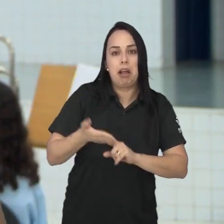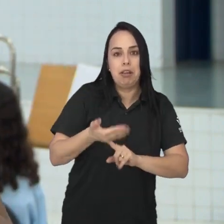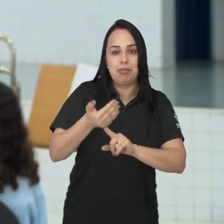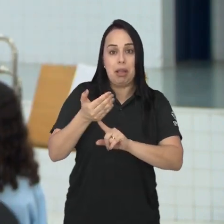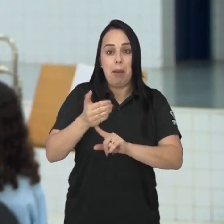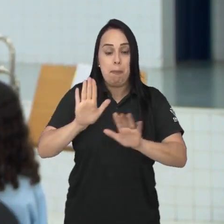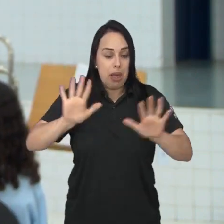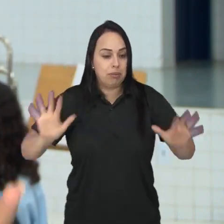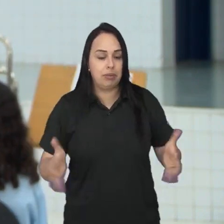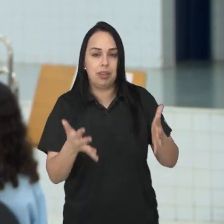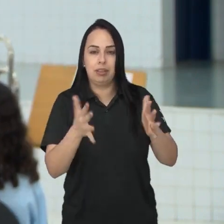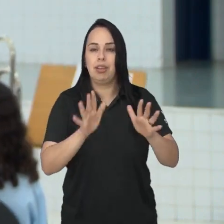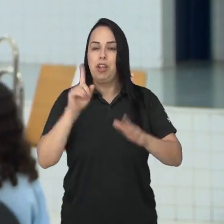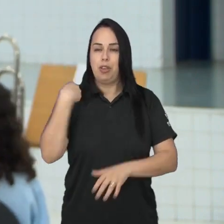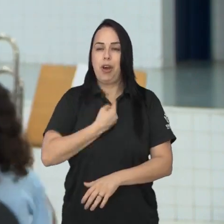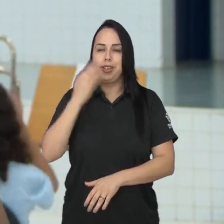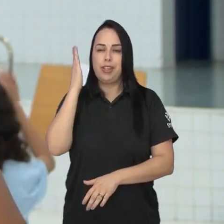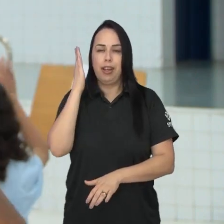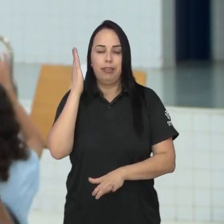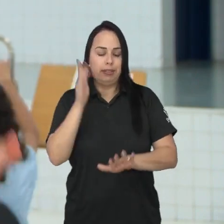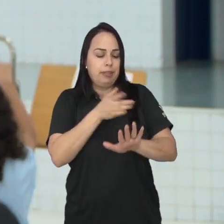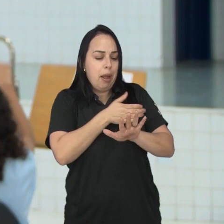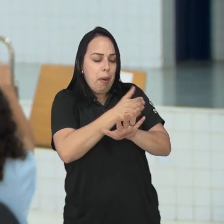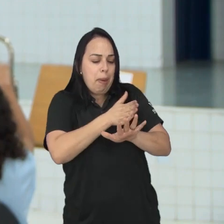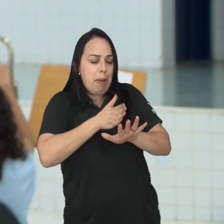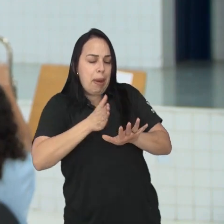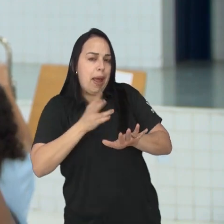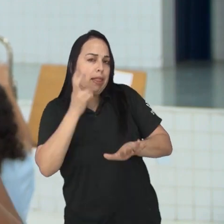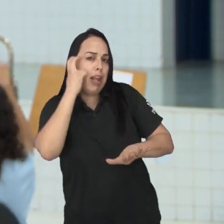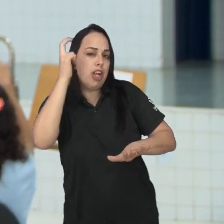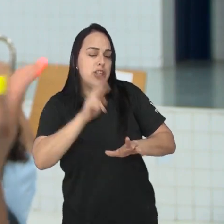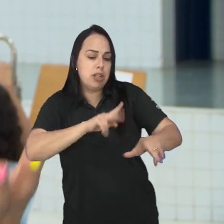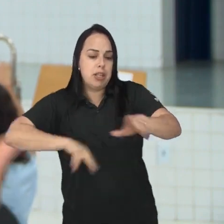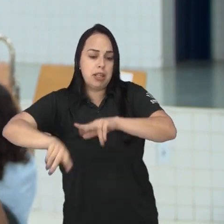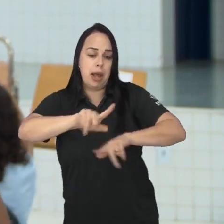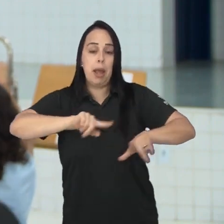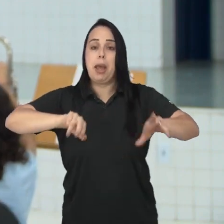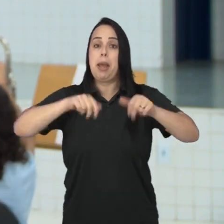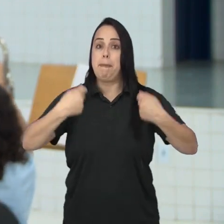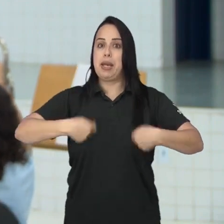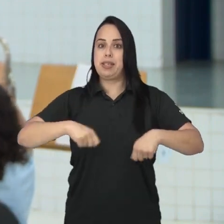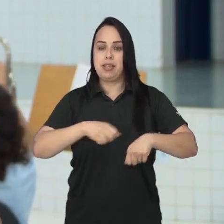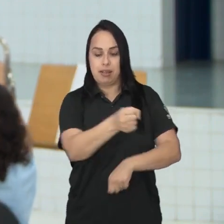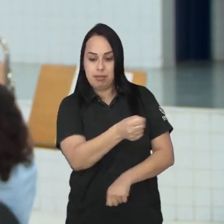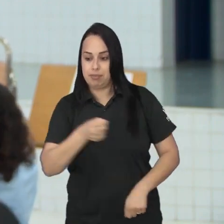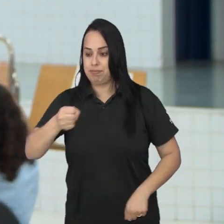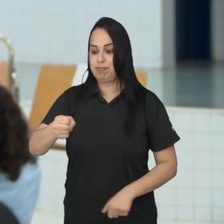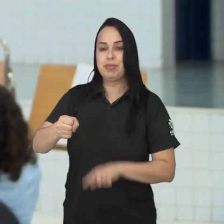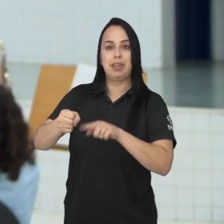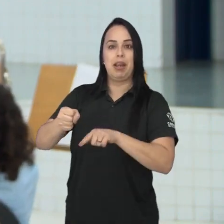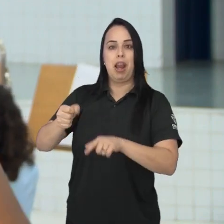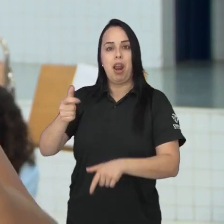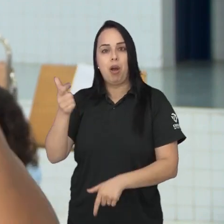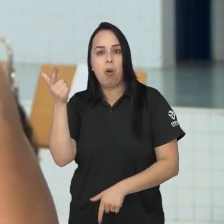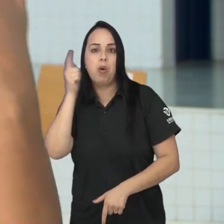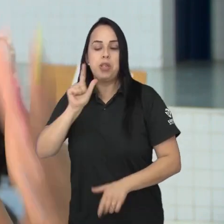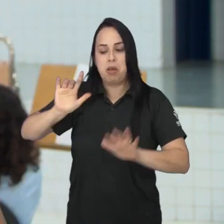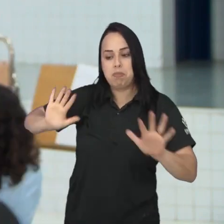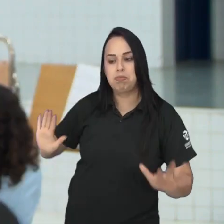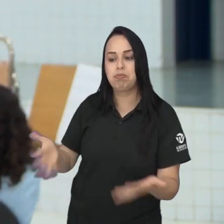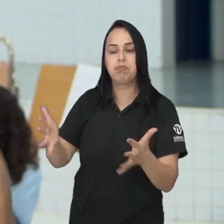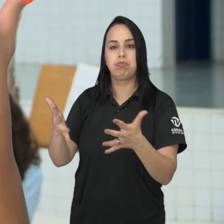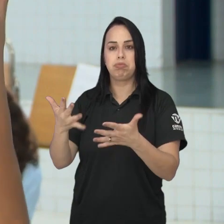tecnologia, porque nós temos múltiplas inteligências, múltiplas linguagens na escola e a gente precisa ter espaços para elas surgirem, para elas